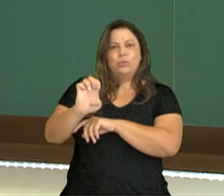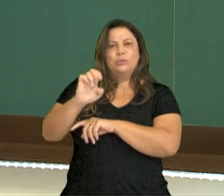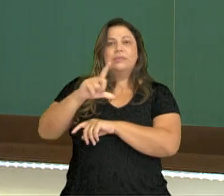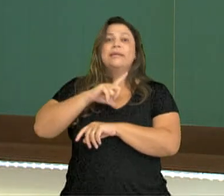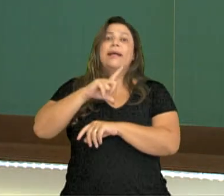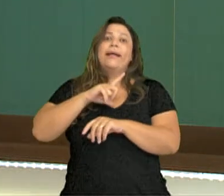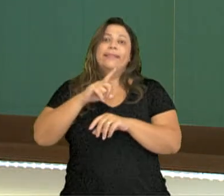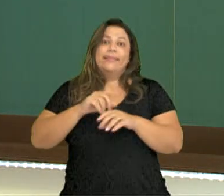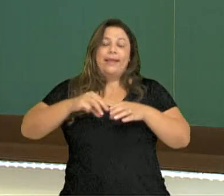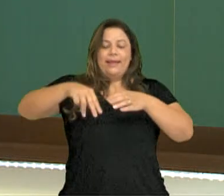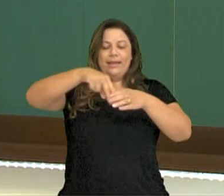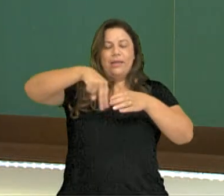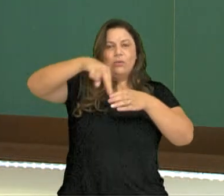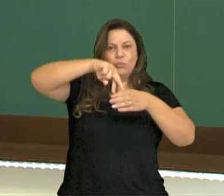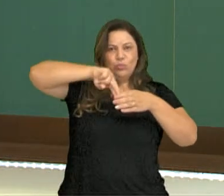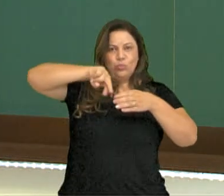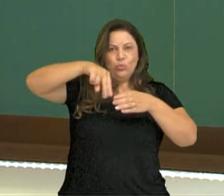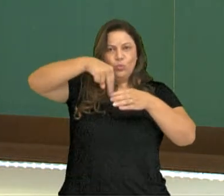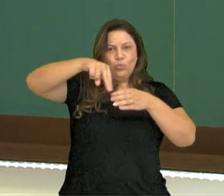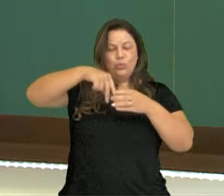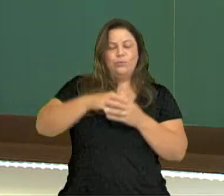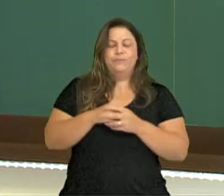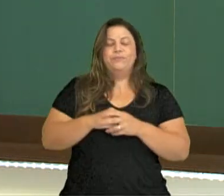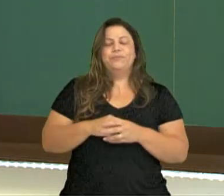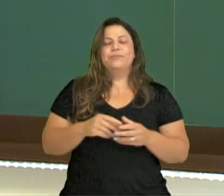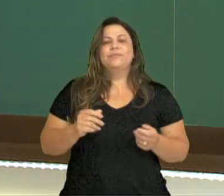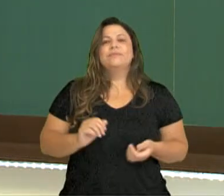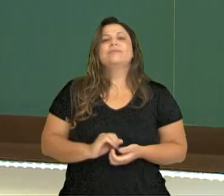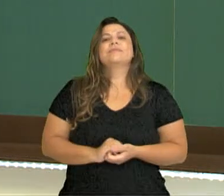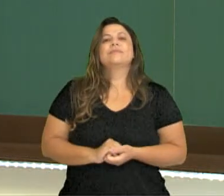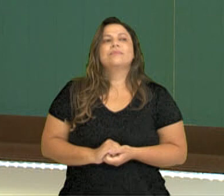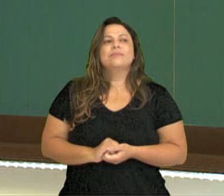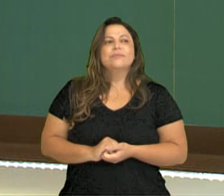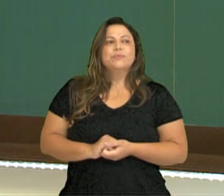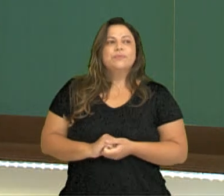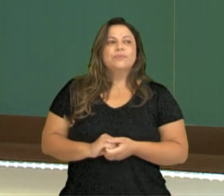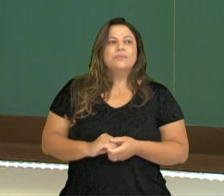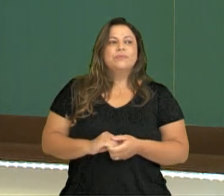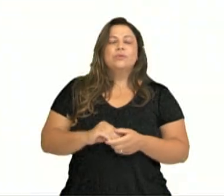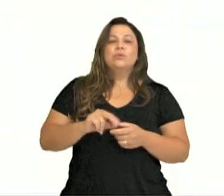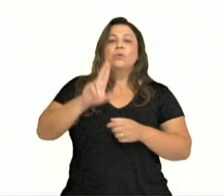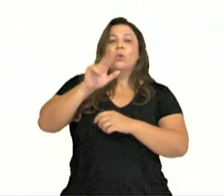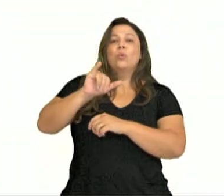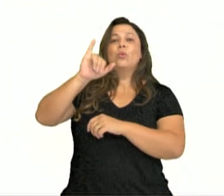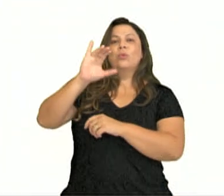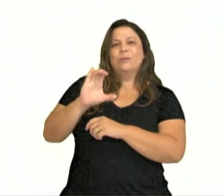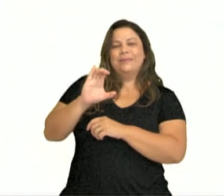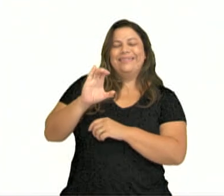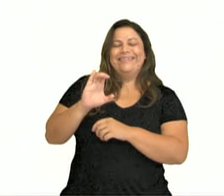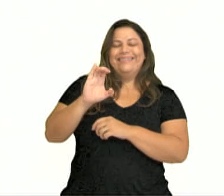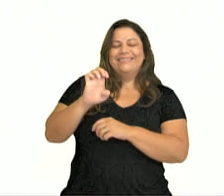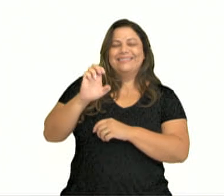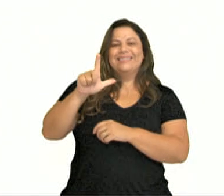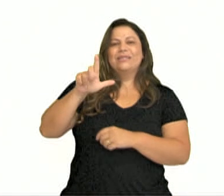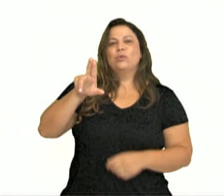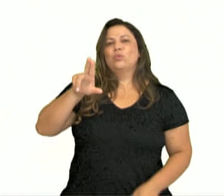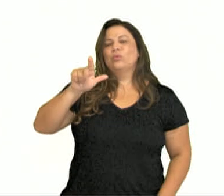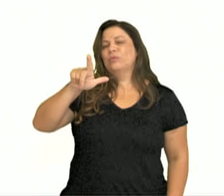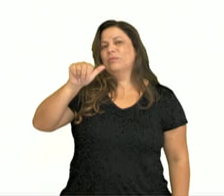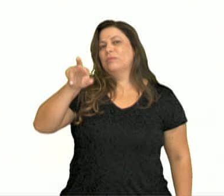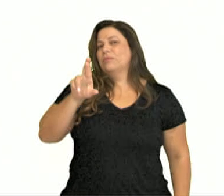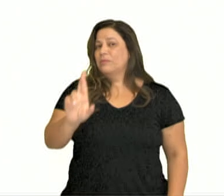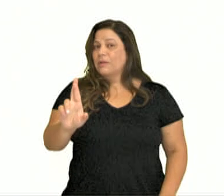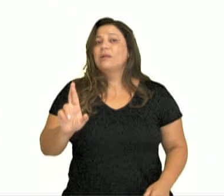núcleo, diferentemente dos seres procariontes que não possuem núcleo. Os seres unicelulares e pluricelulares são aqueles